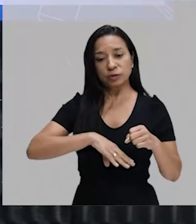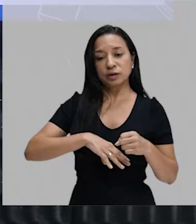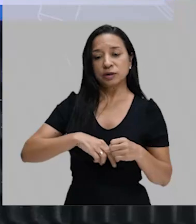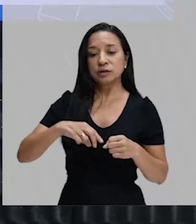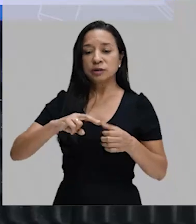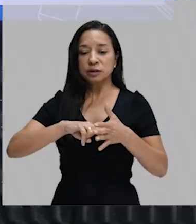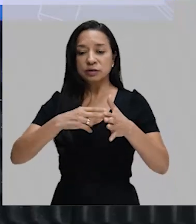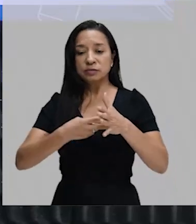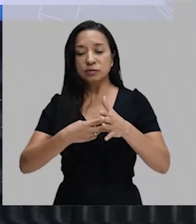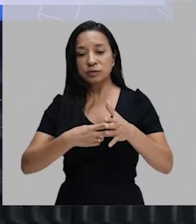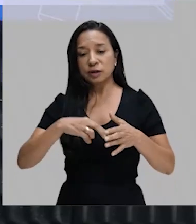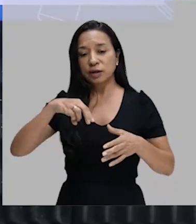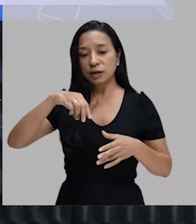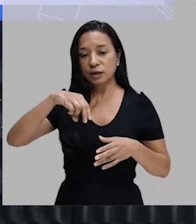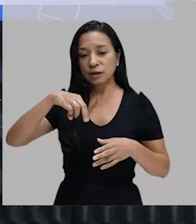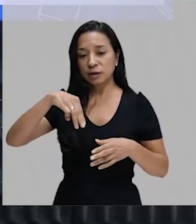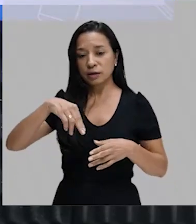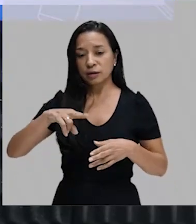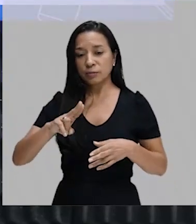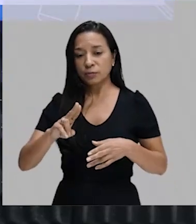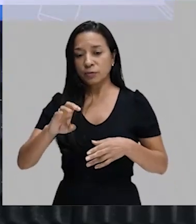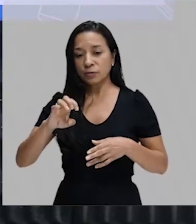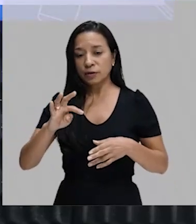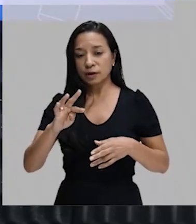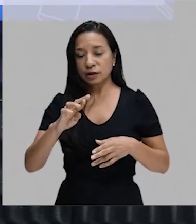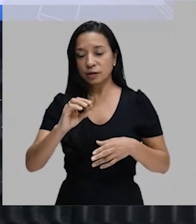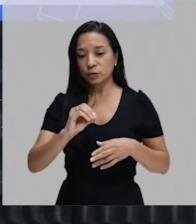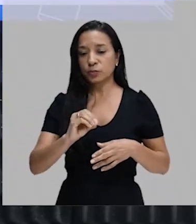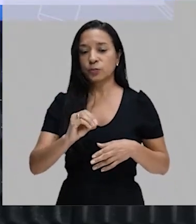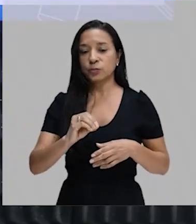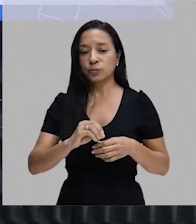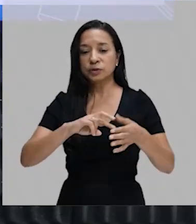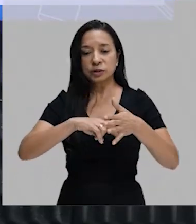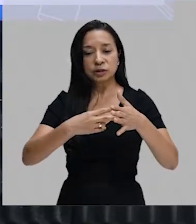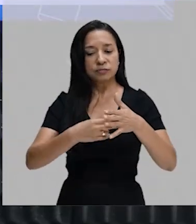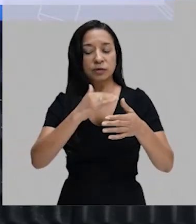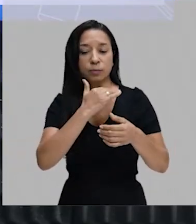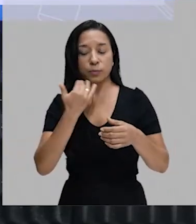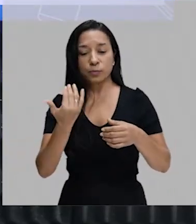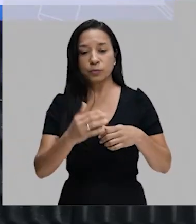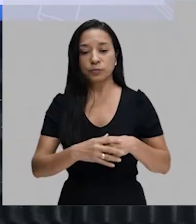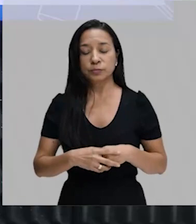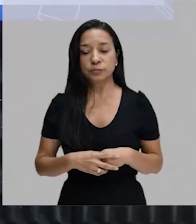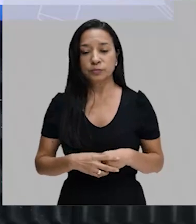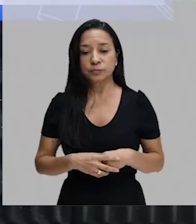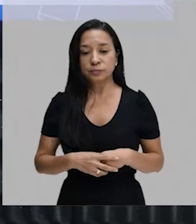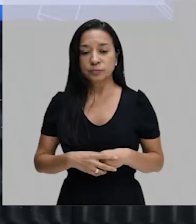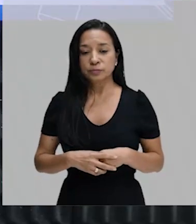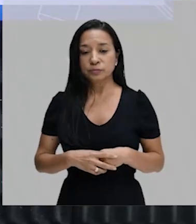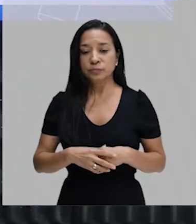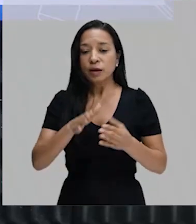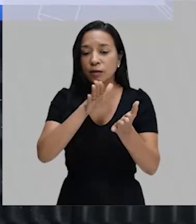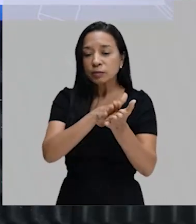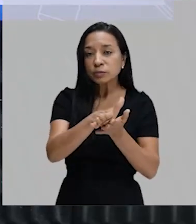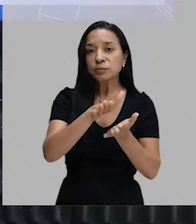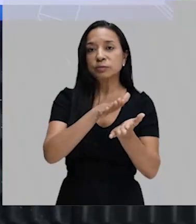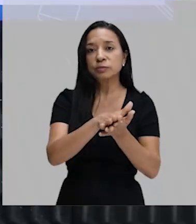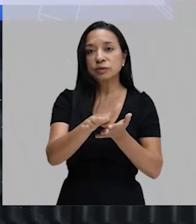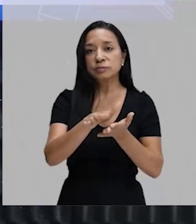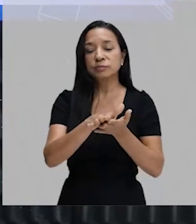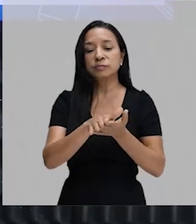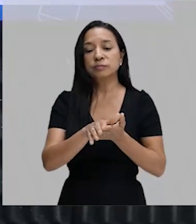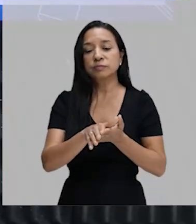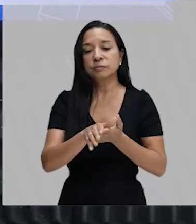muerto, faz parte desse mesmo grupo, muerto, que significa morto. Imprimir,